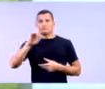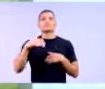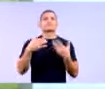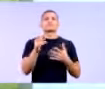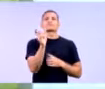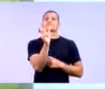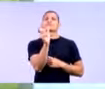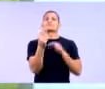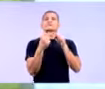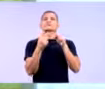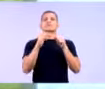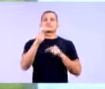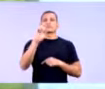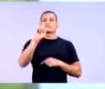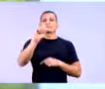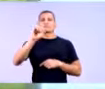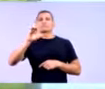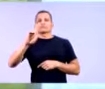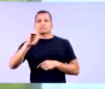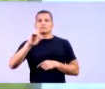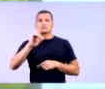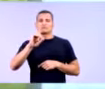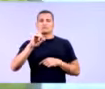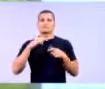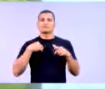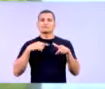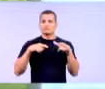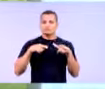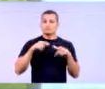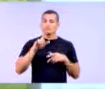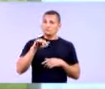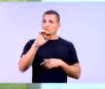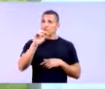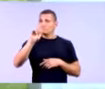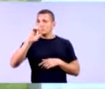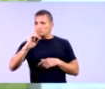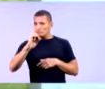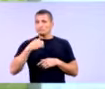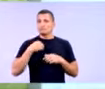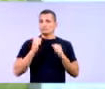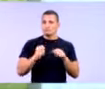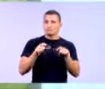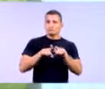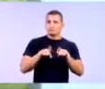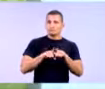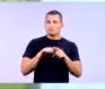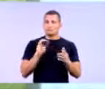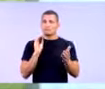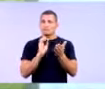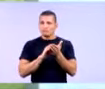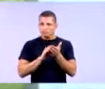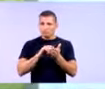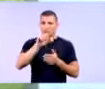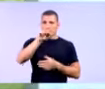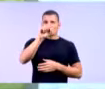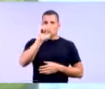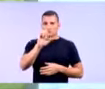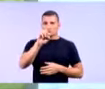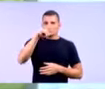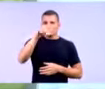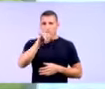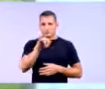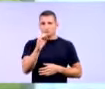das palavras-chave do meu trabalho? EAD. Eu posso também colocar semipresencial?